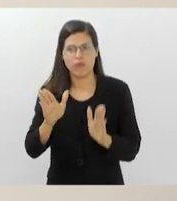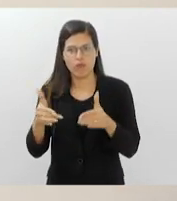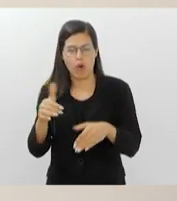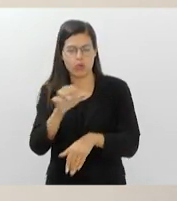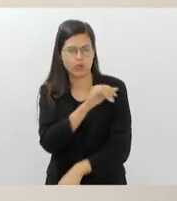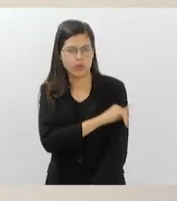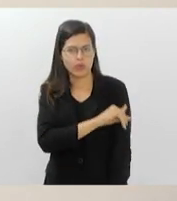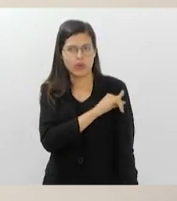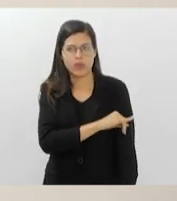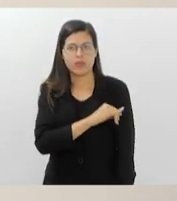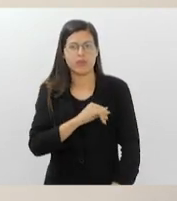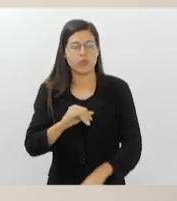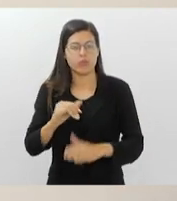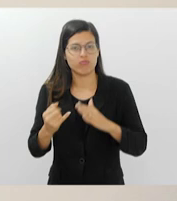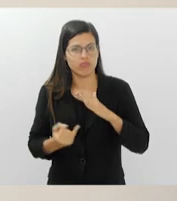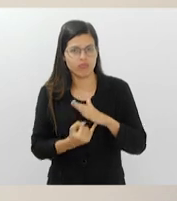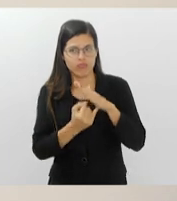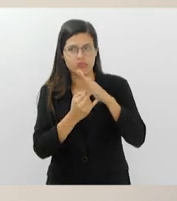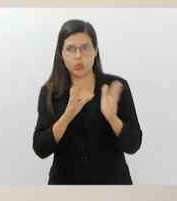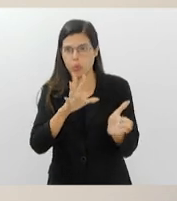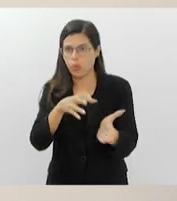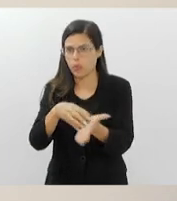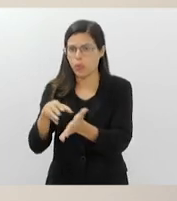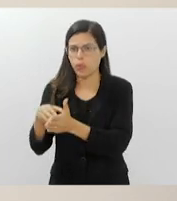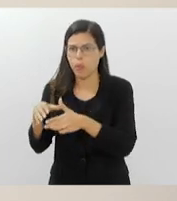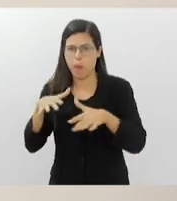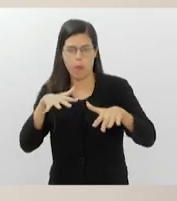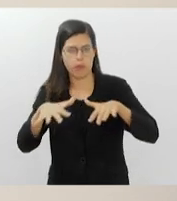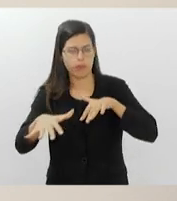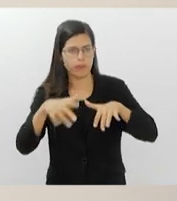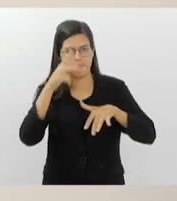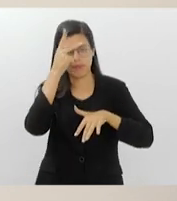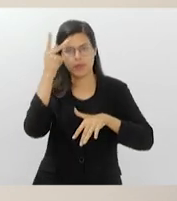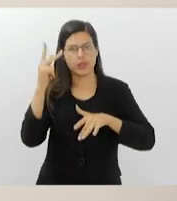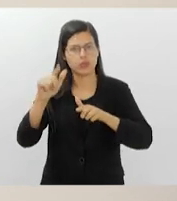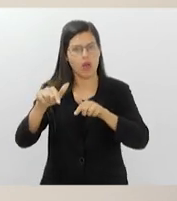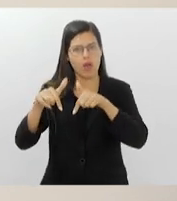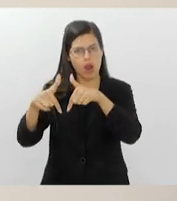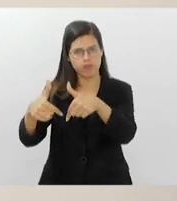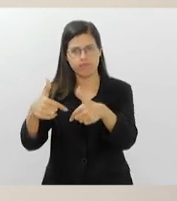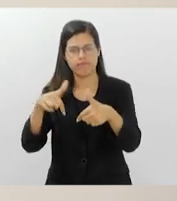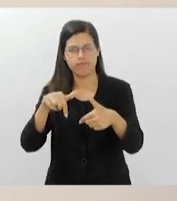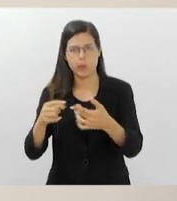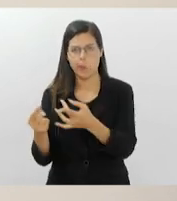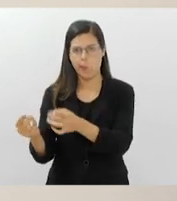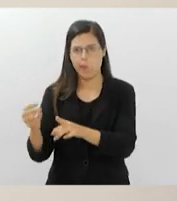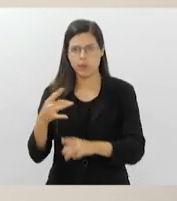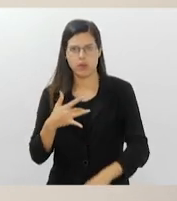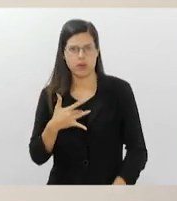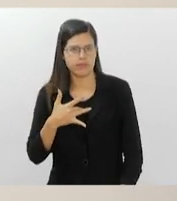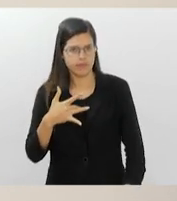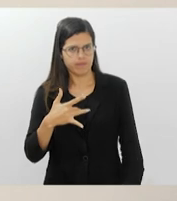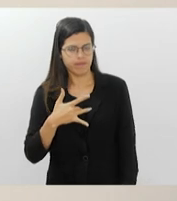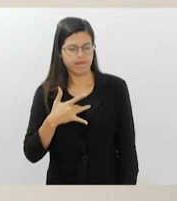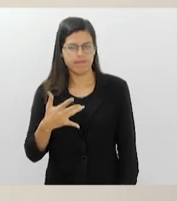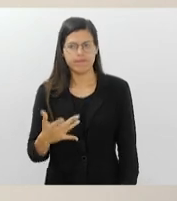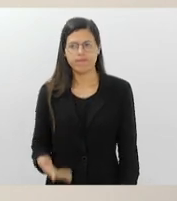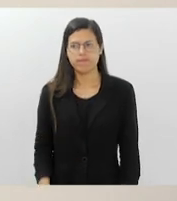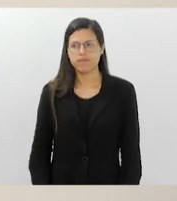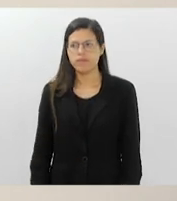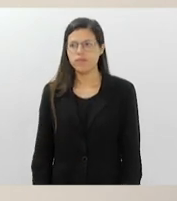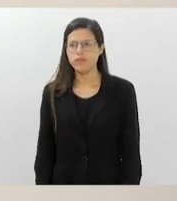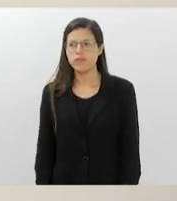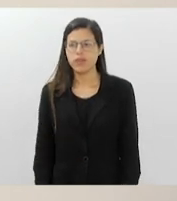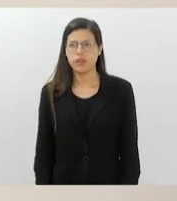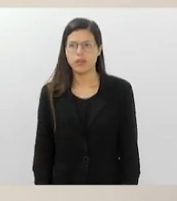organizações movimentos grupos pessoas que estão atuantes aí na luta eh contra a tuberculose e aí como foi